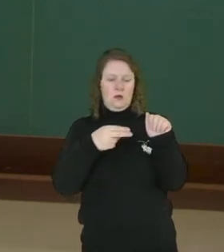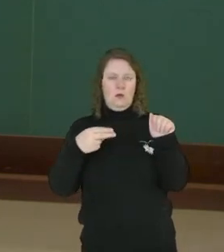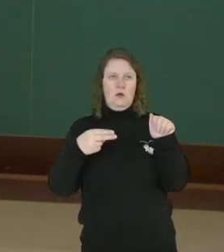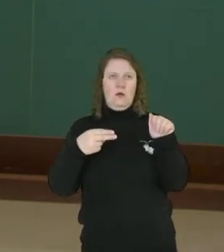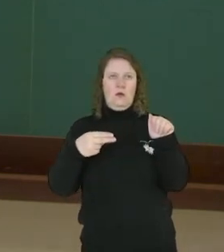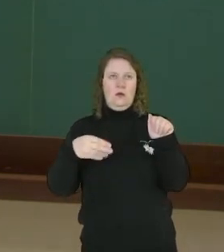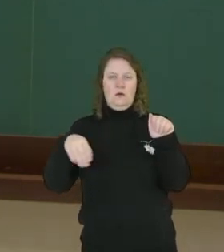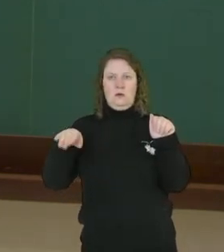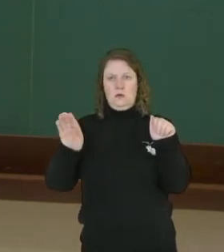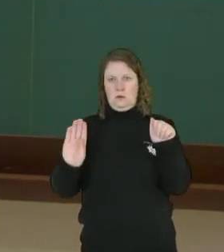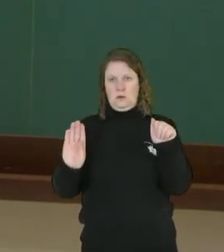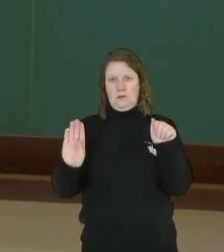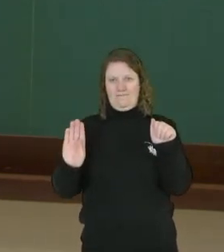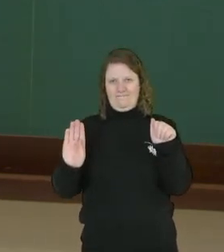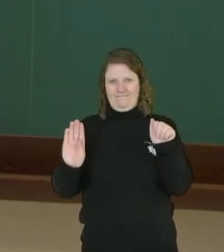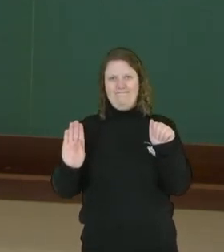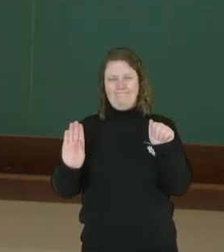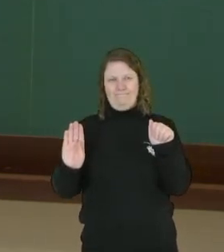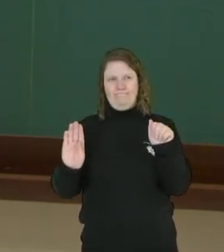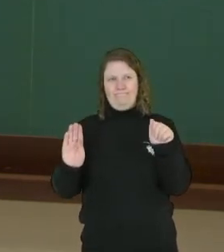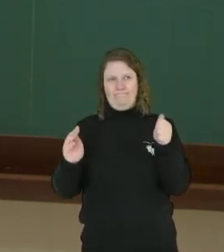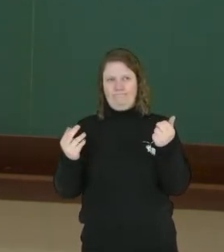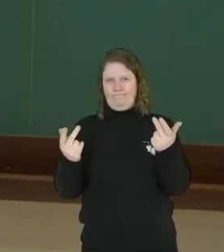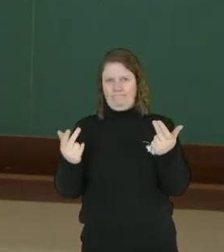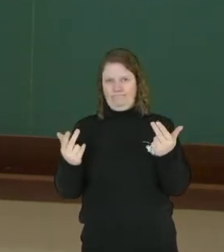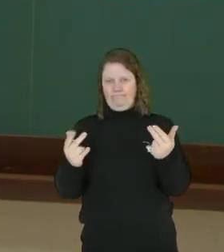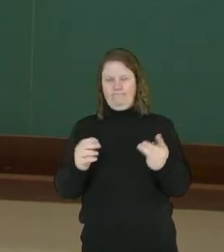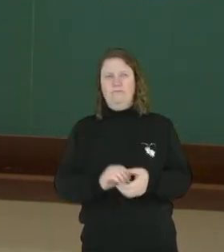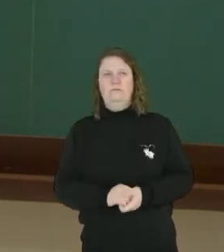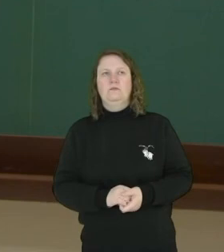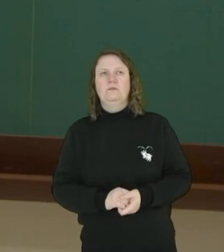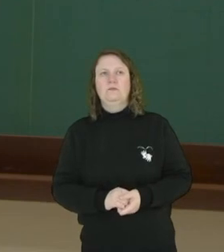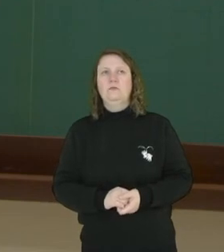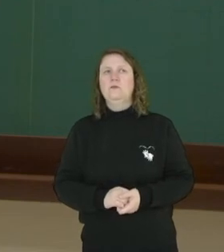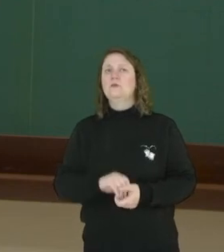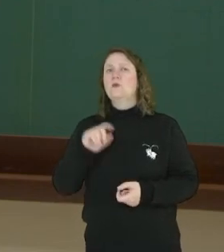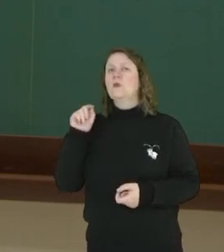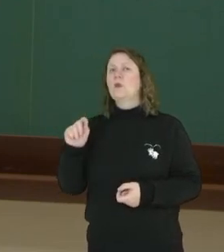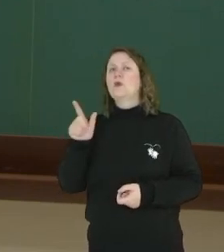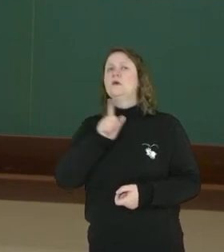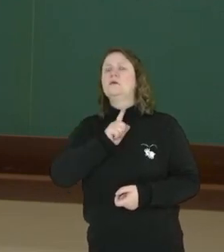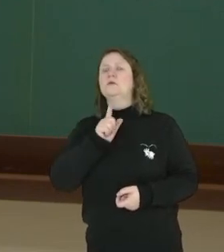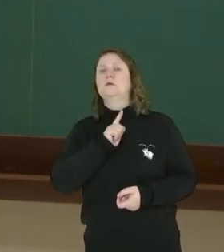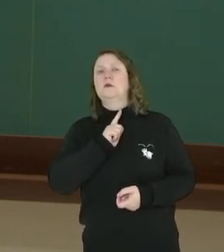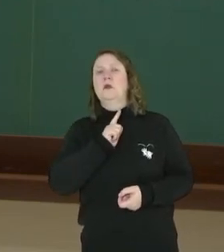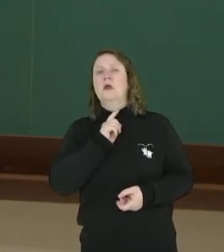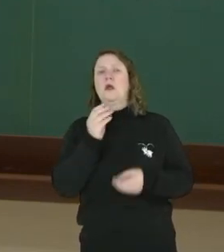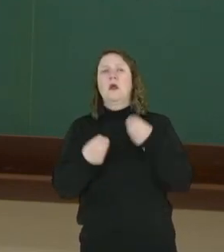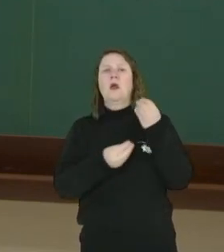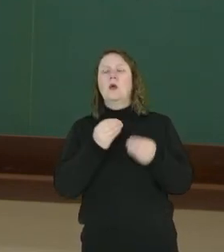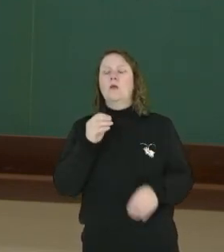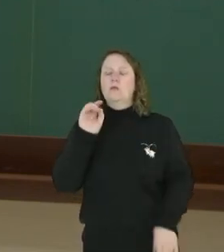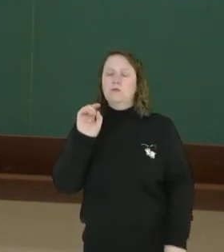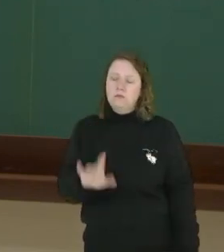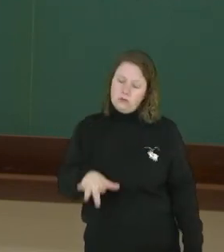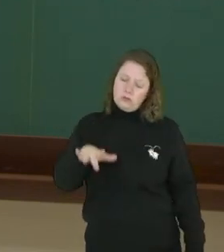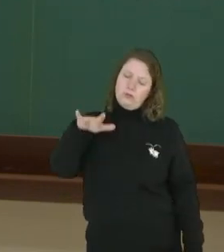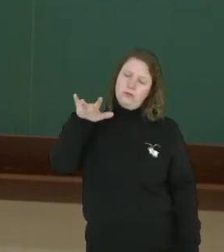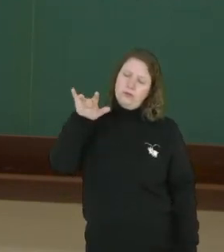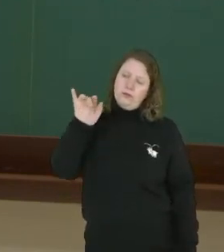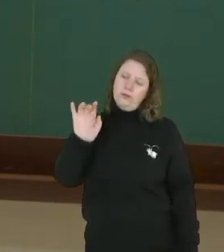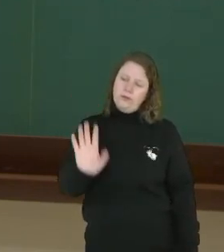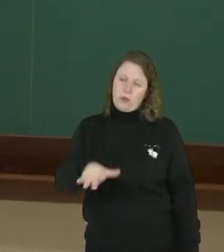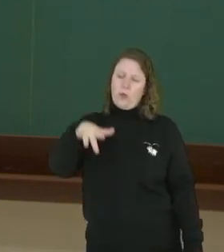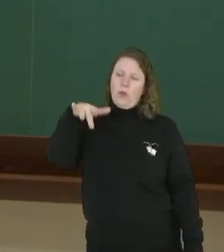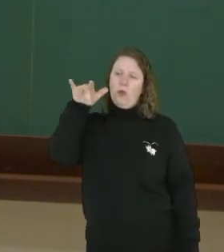B, certo? Então significa, nesse caso, que eu estou tendo uma espécie de um ioiô, certo? Ele está indo e